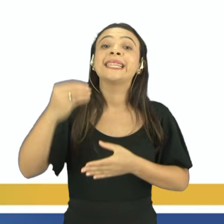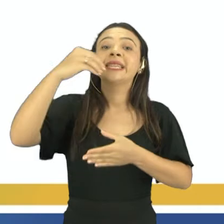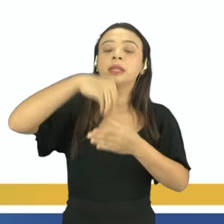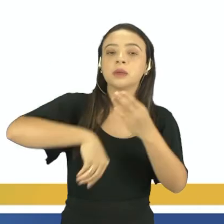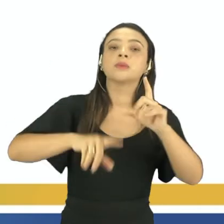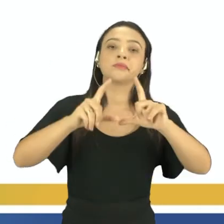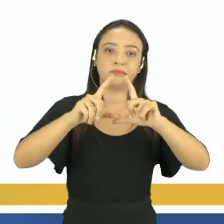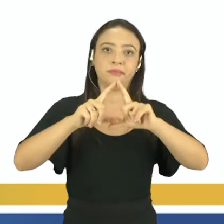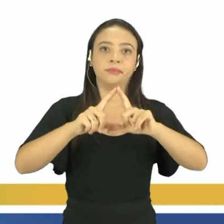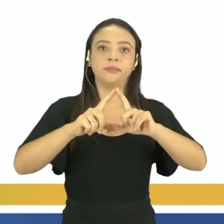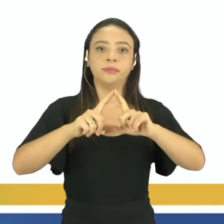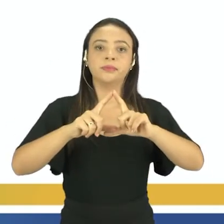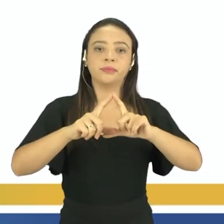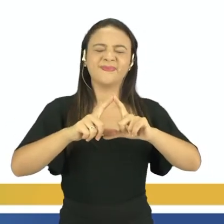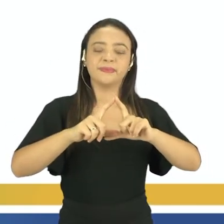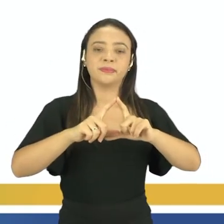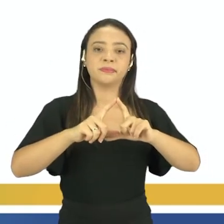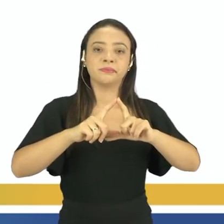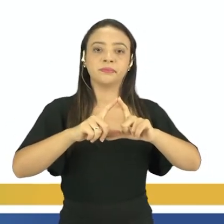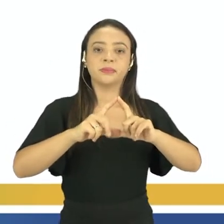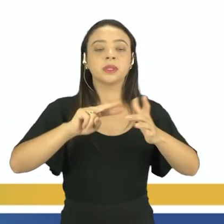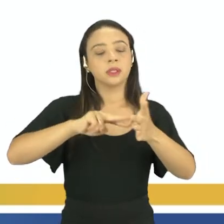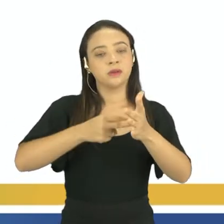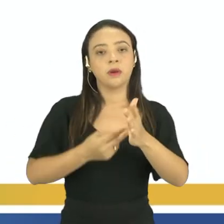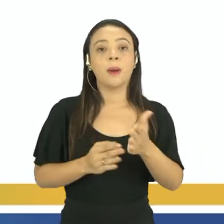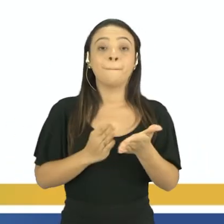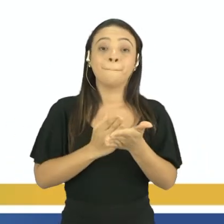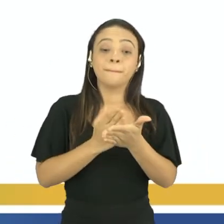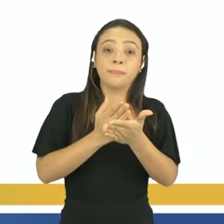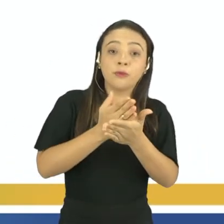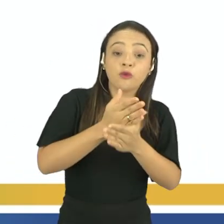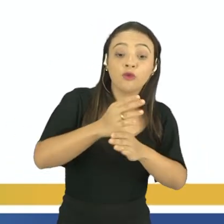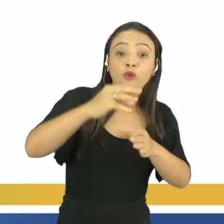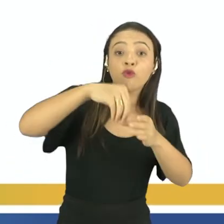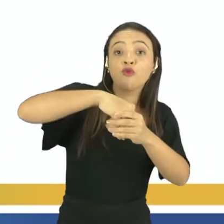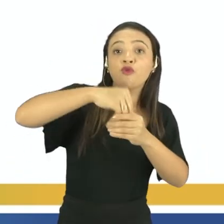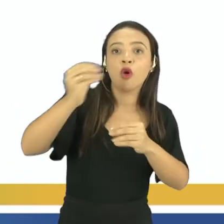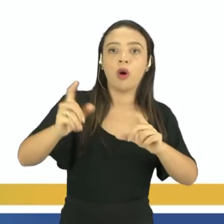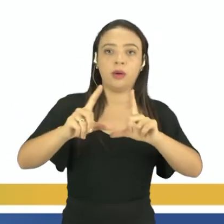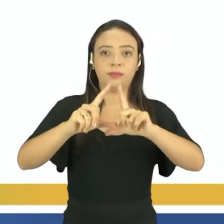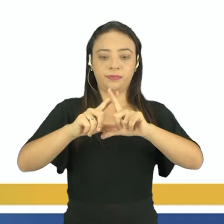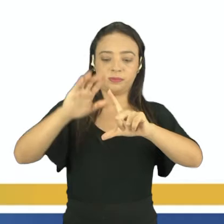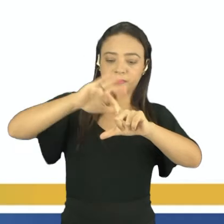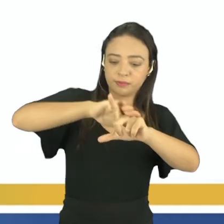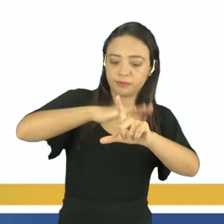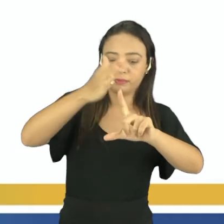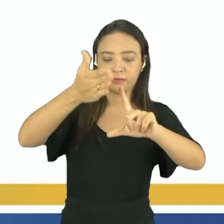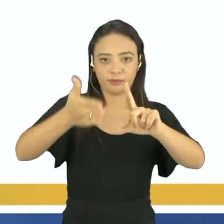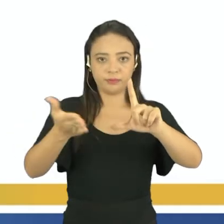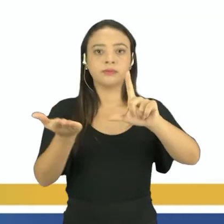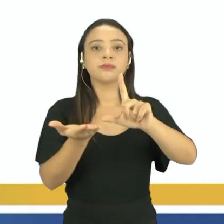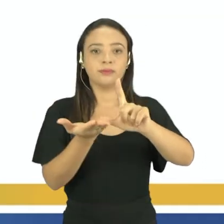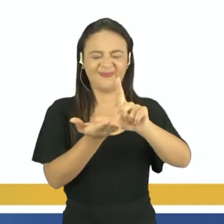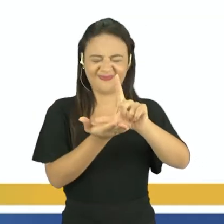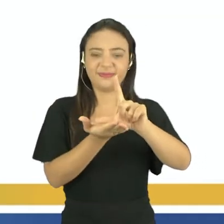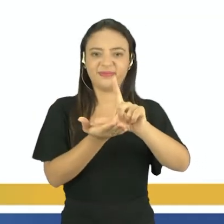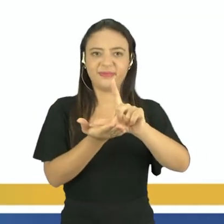né? Circunscrita é aquela circunferência que passa por fora do triângulo, tocando em cada um de seus